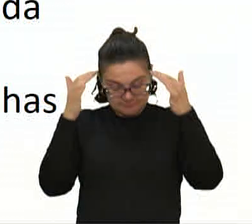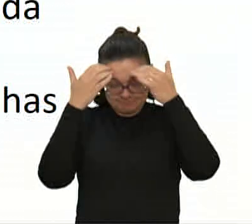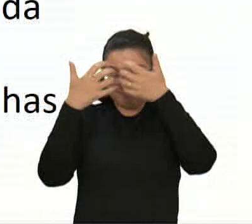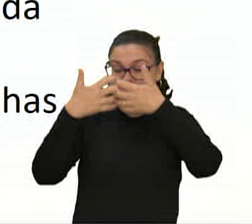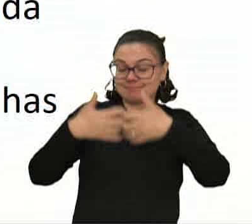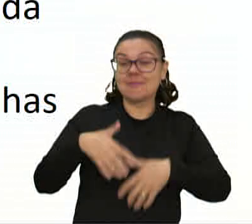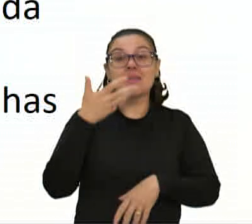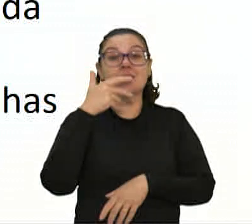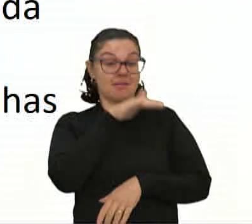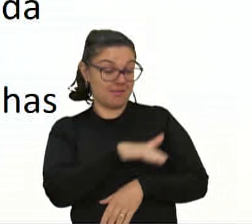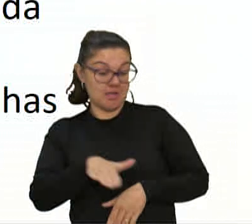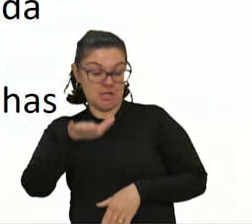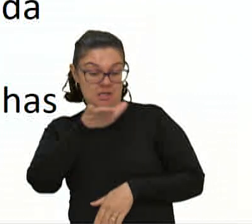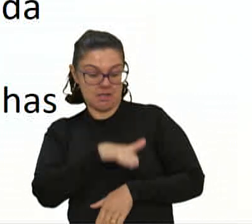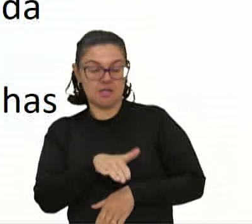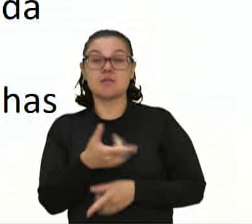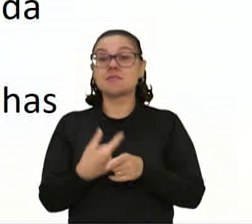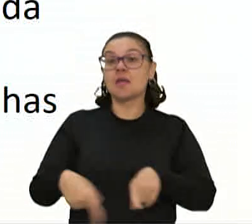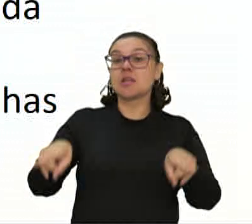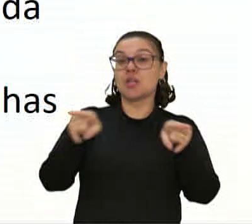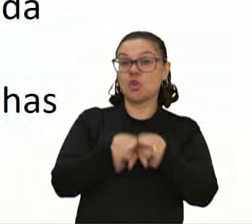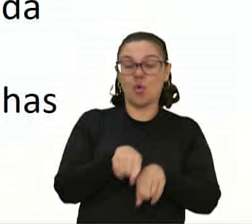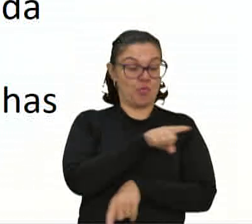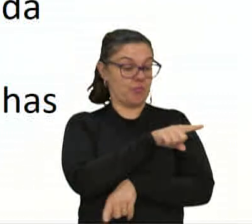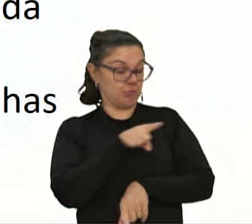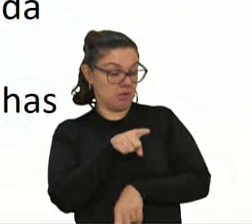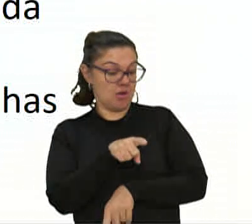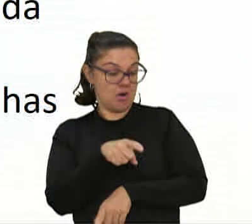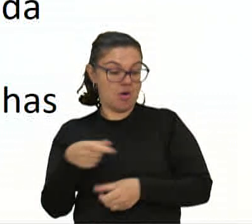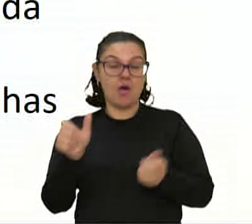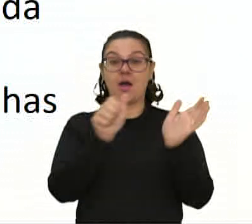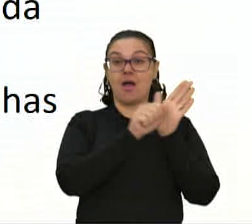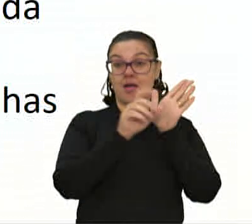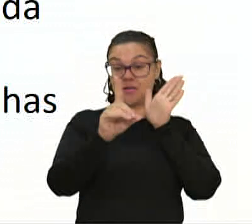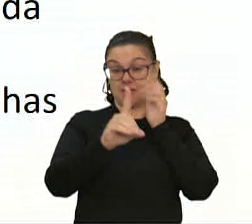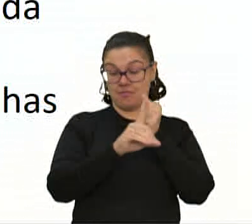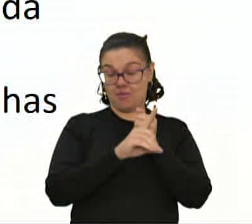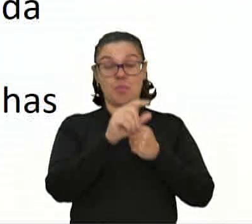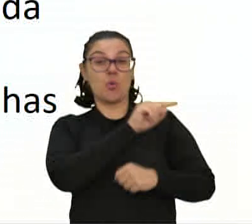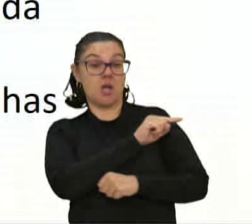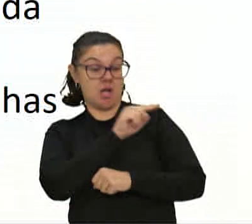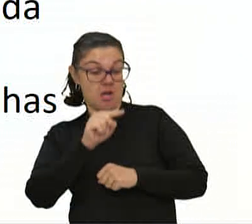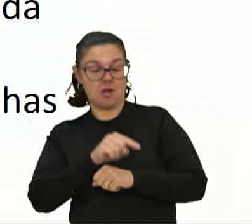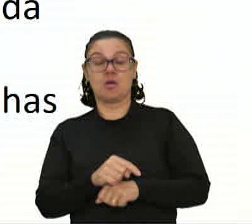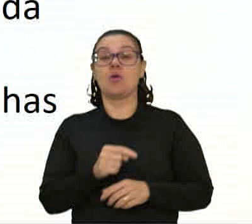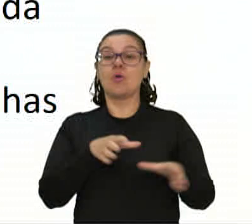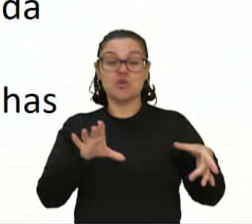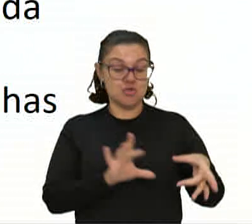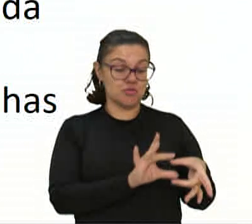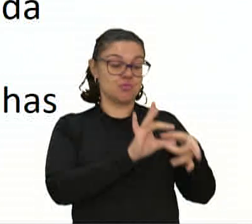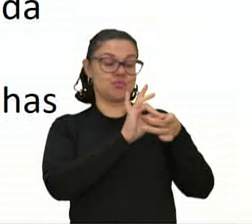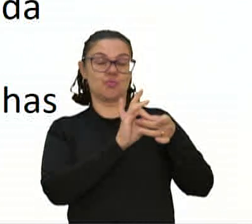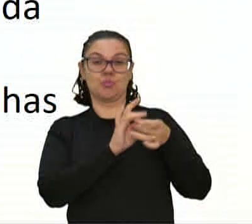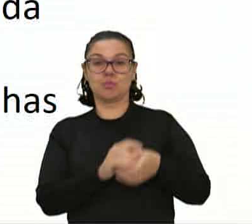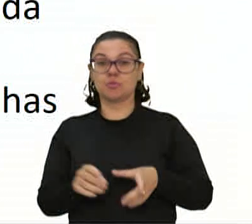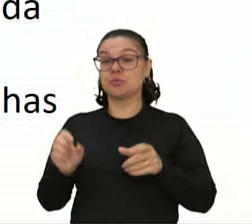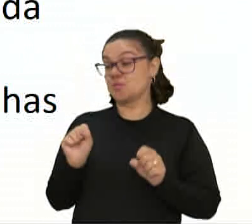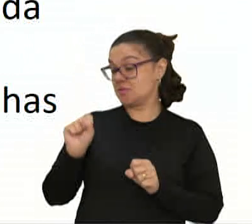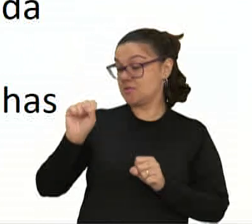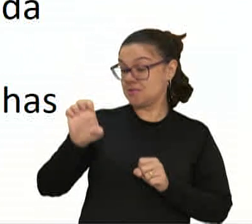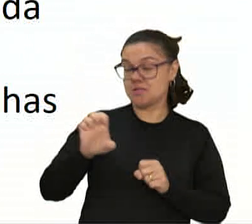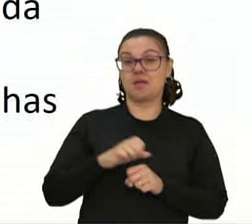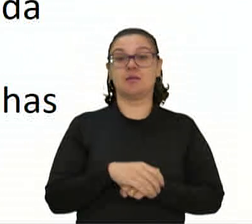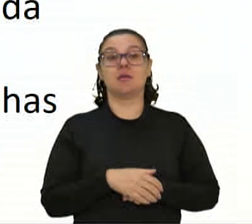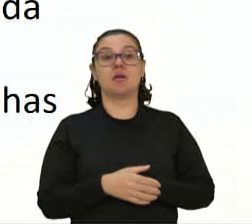da criança. A recorrência da negação adverbial, não, aqui em destaque, articulada às conjunções